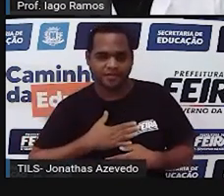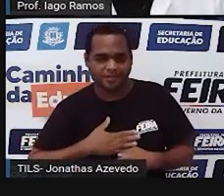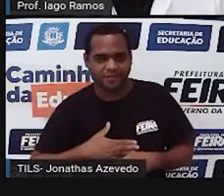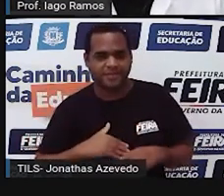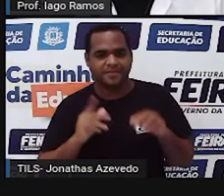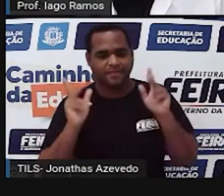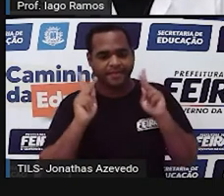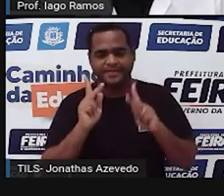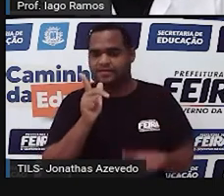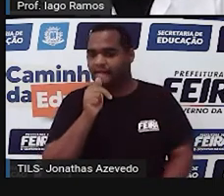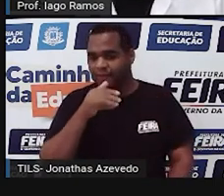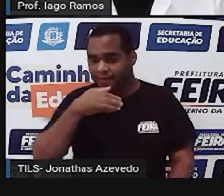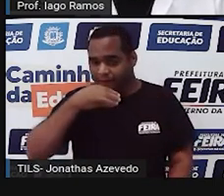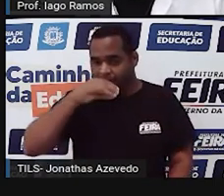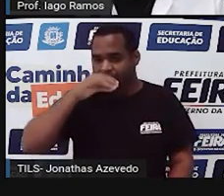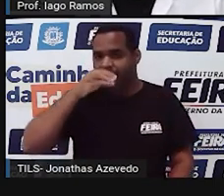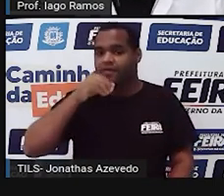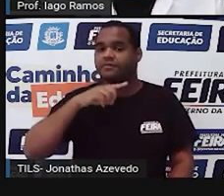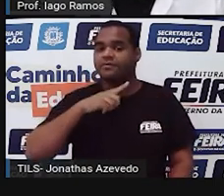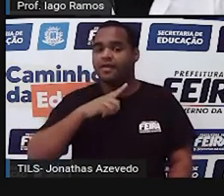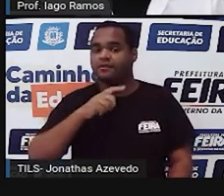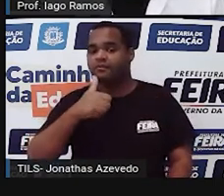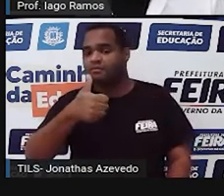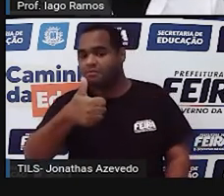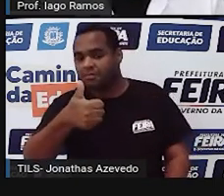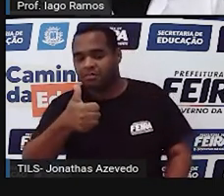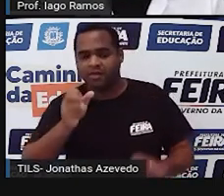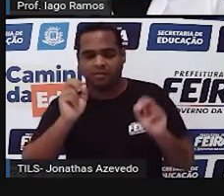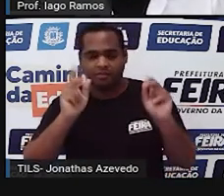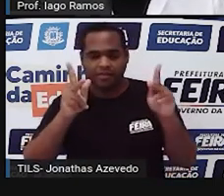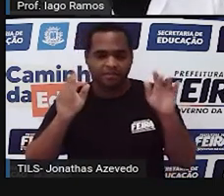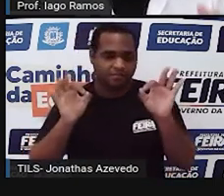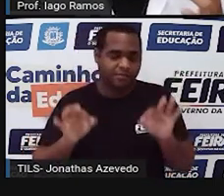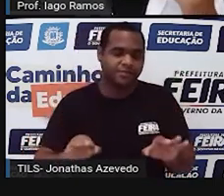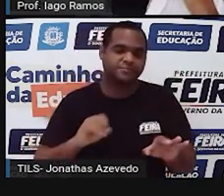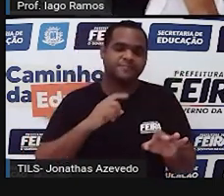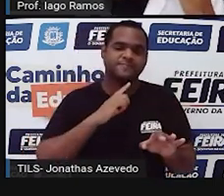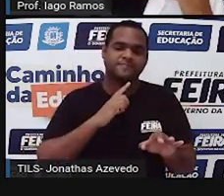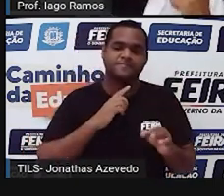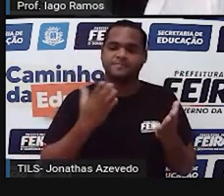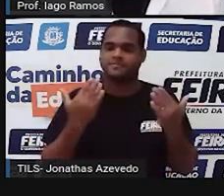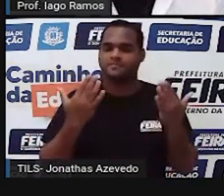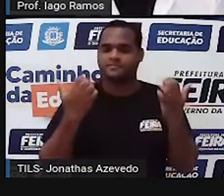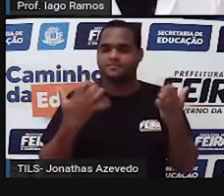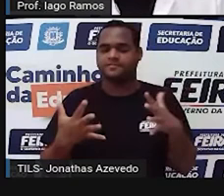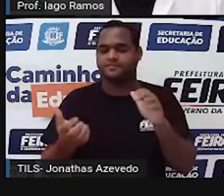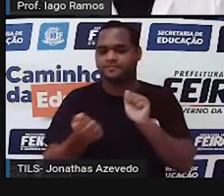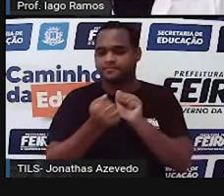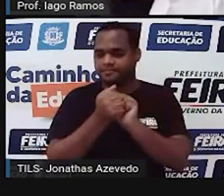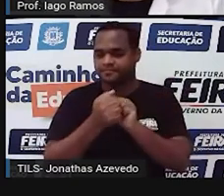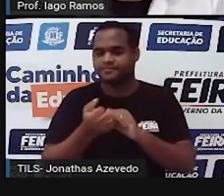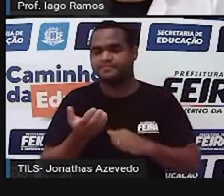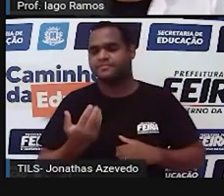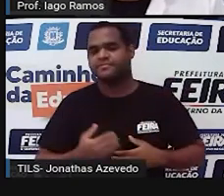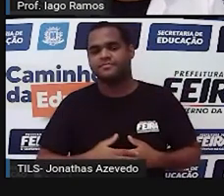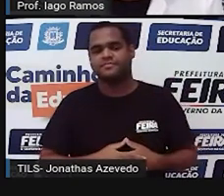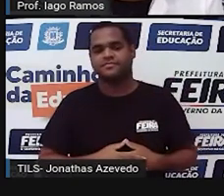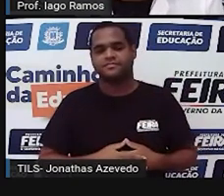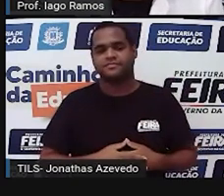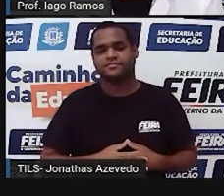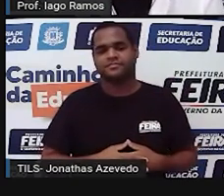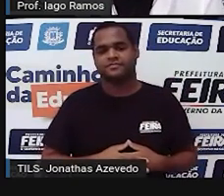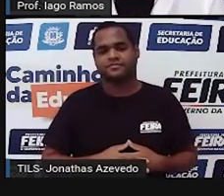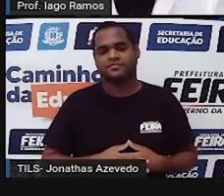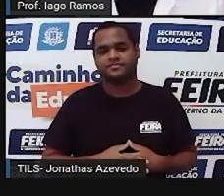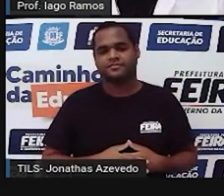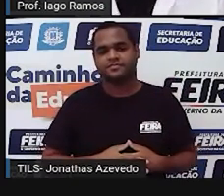beber uma aguinha tá pronto está pronta vamos juntos olha só